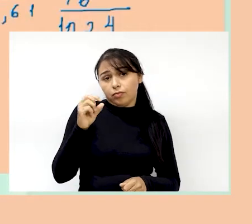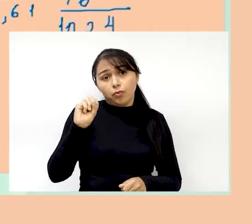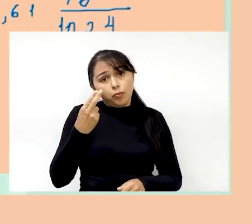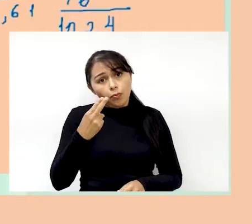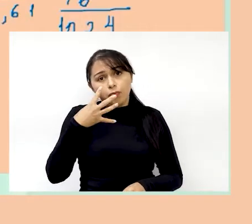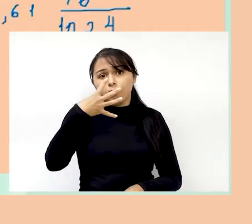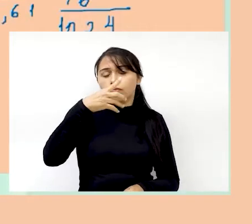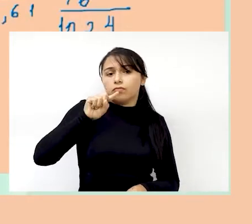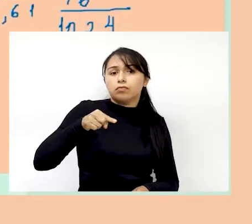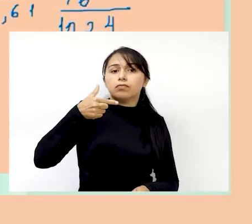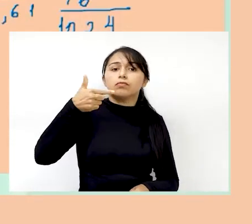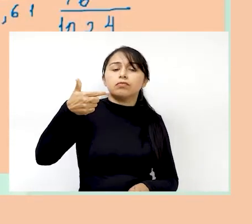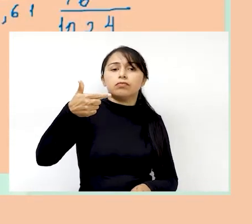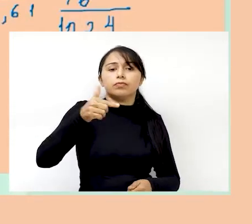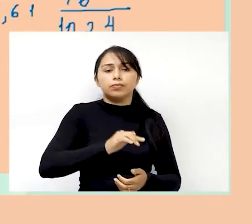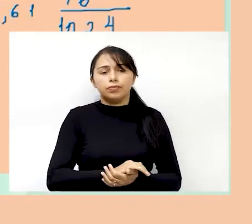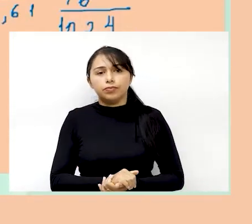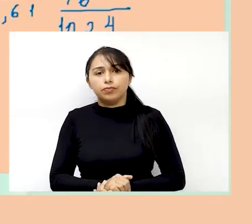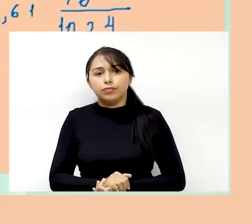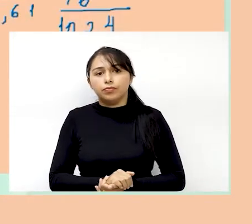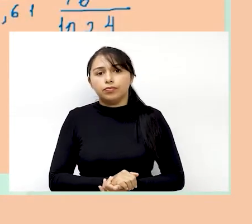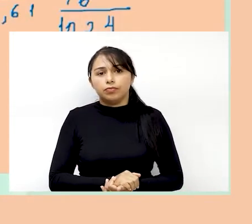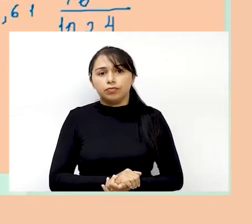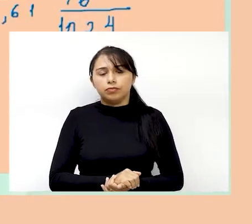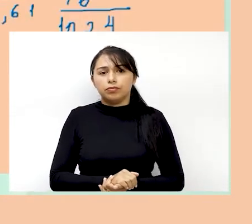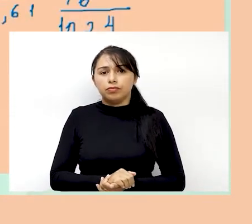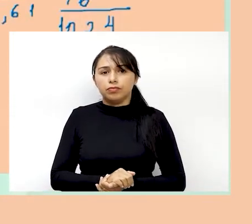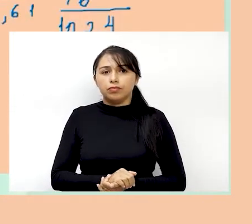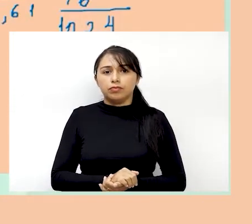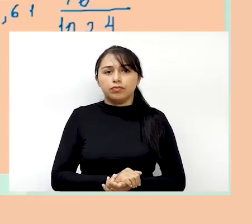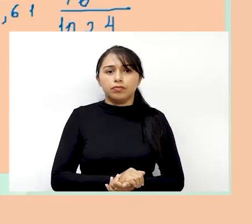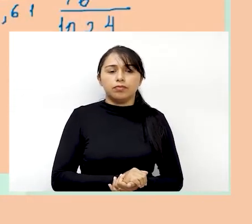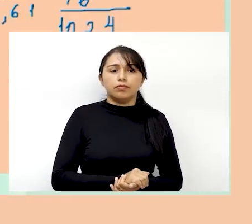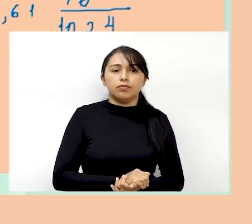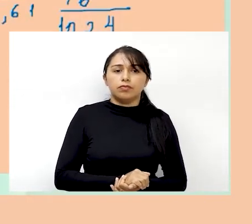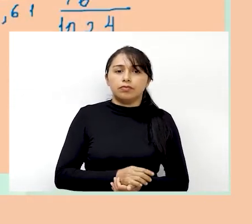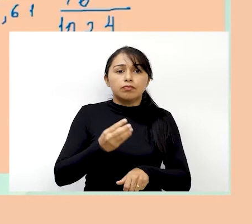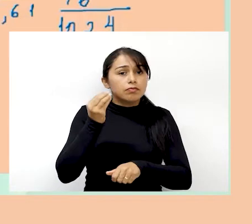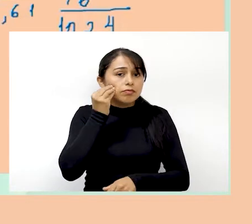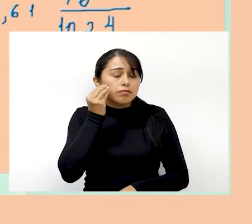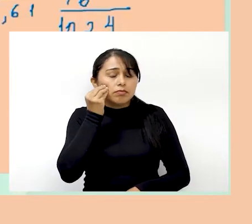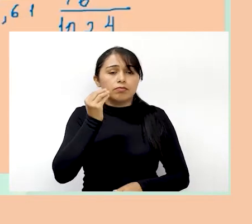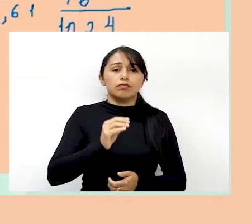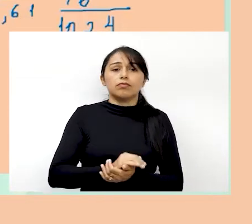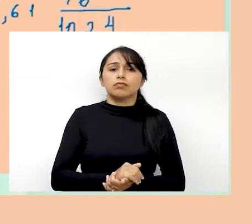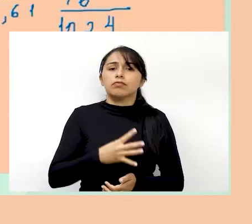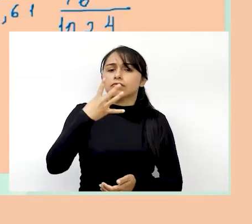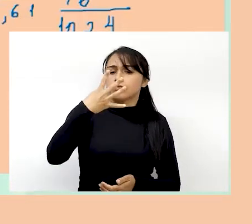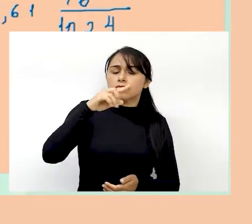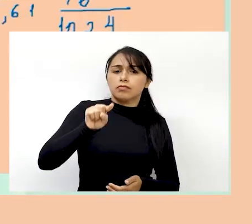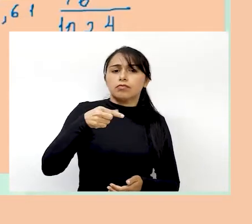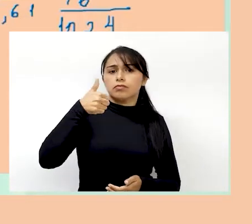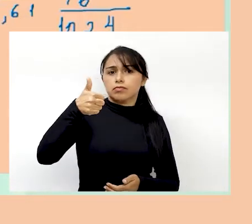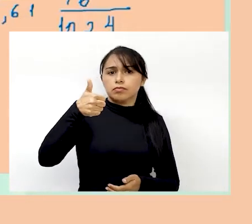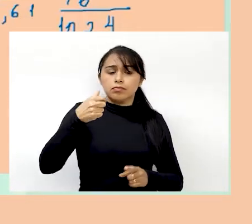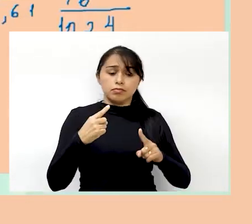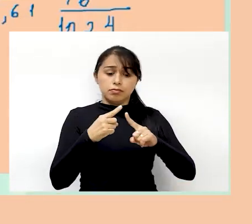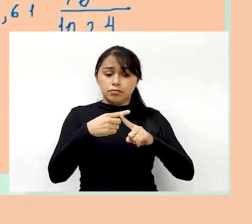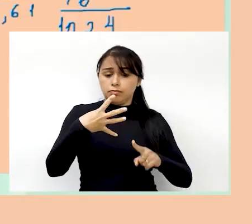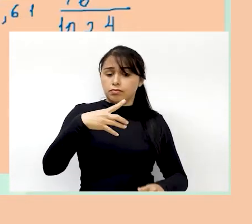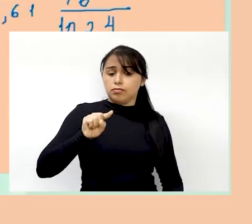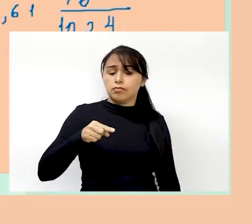Ou 4,2. Vamos ver aqui qual que seria. Então, vou fazer aqui 4,1